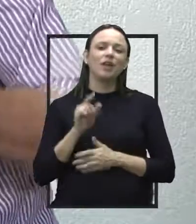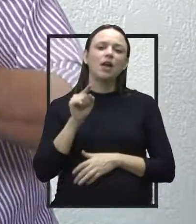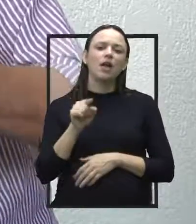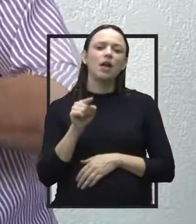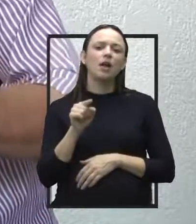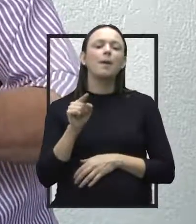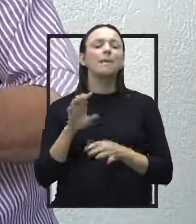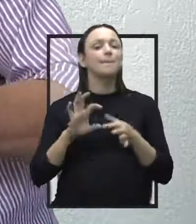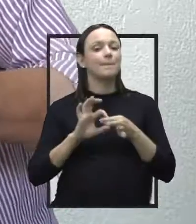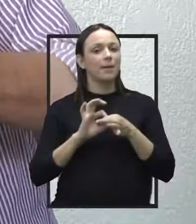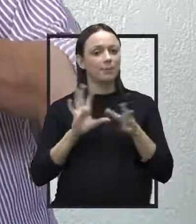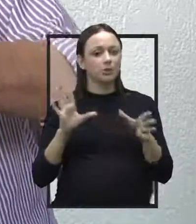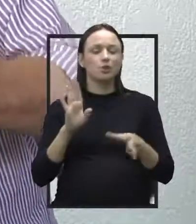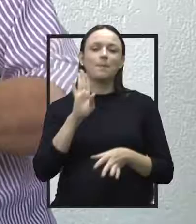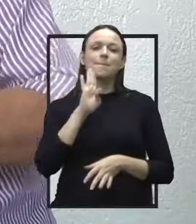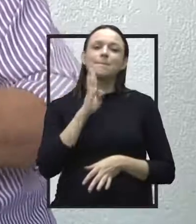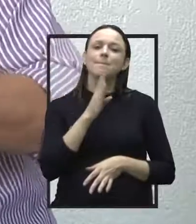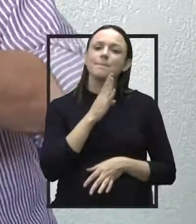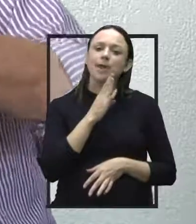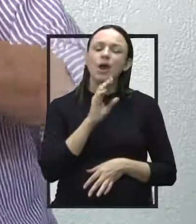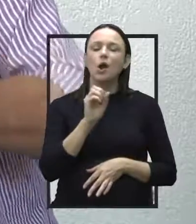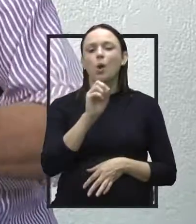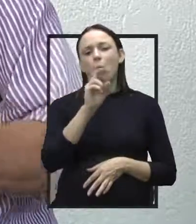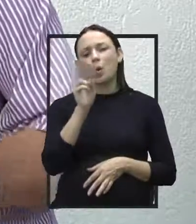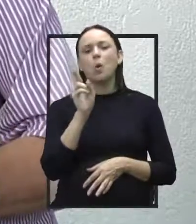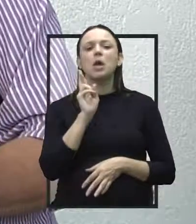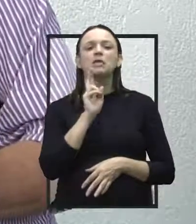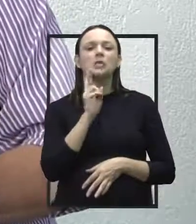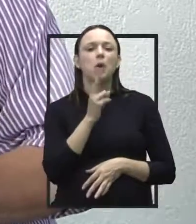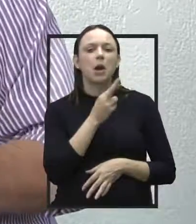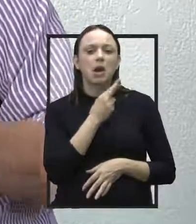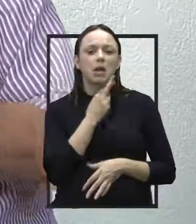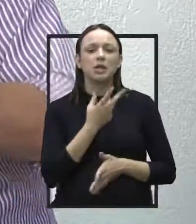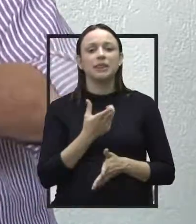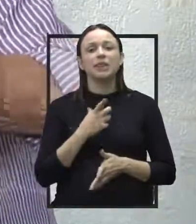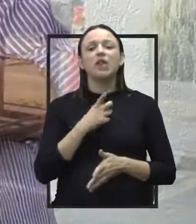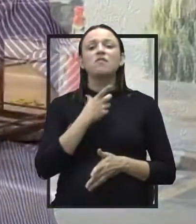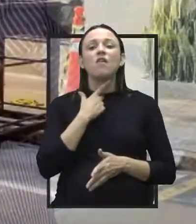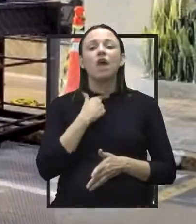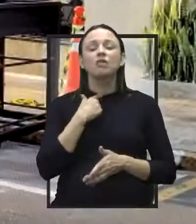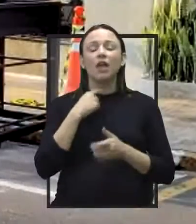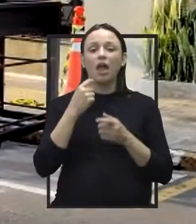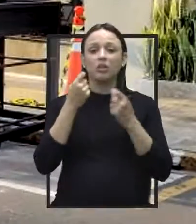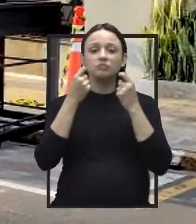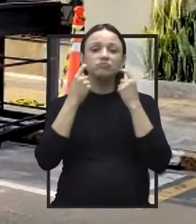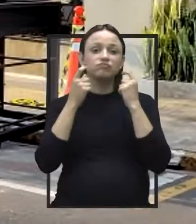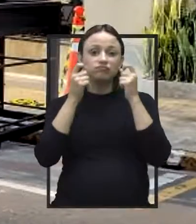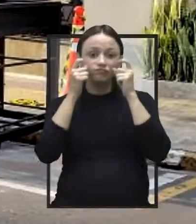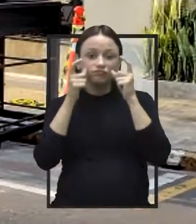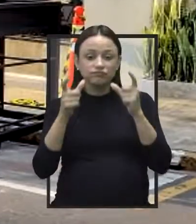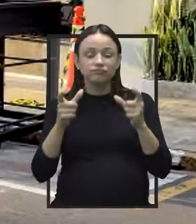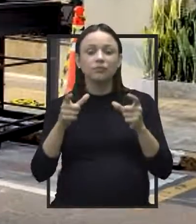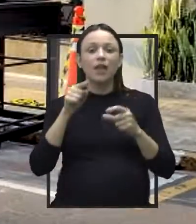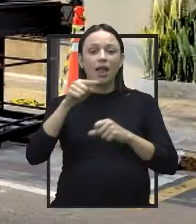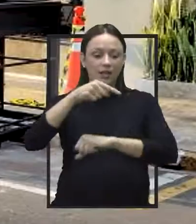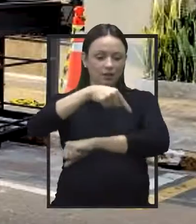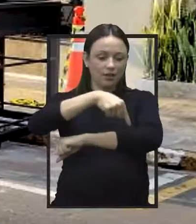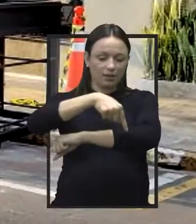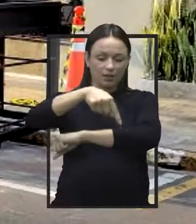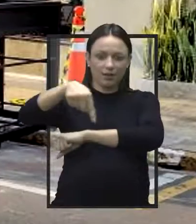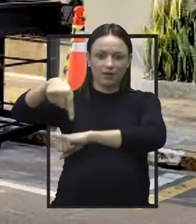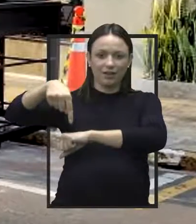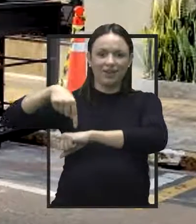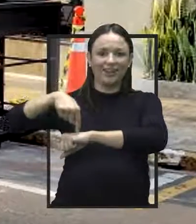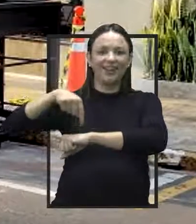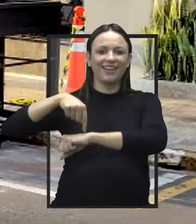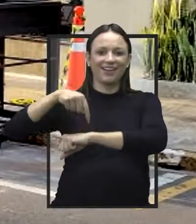permitindo que os bares ou os restaurantes que têm interesse em colocar esse parklet em frente ao seu estabelecimento,